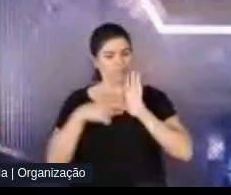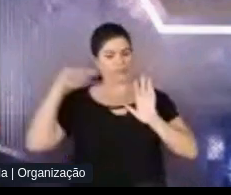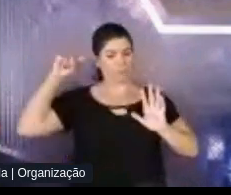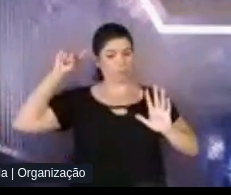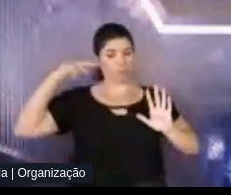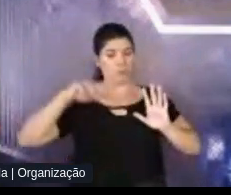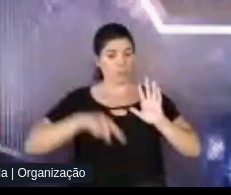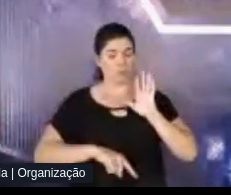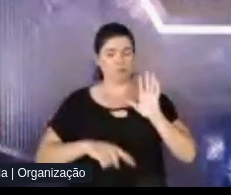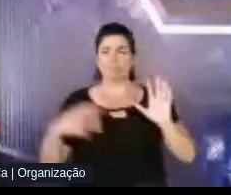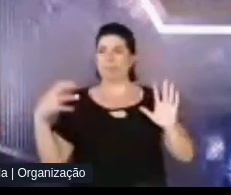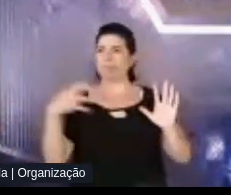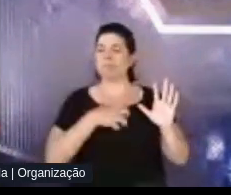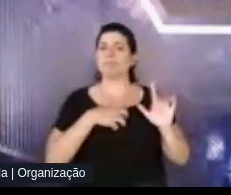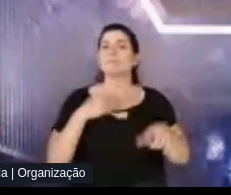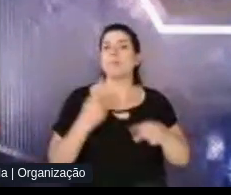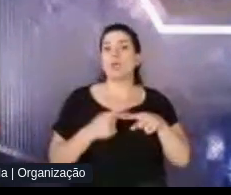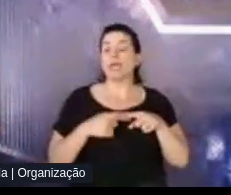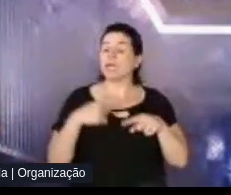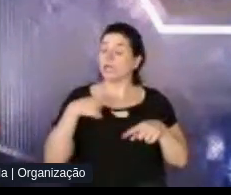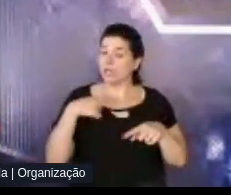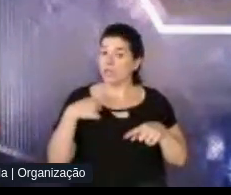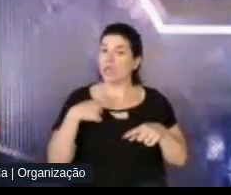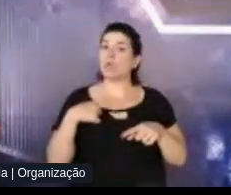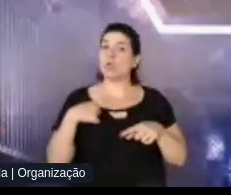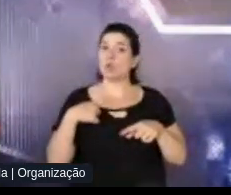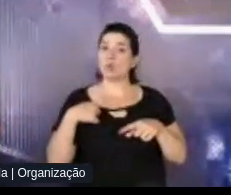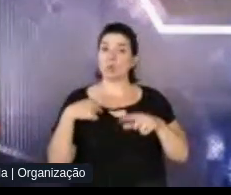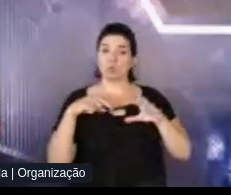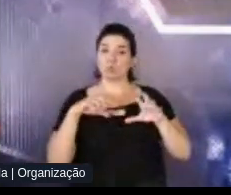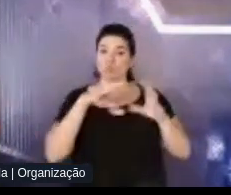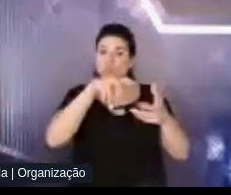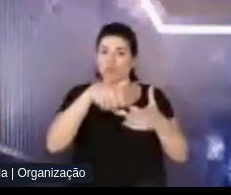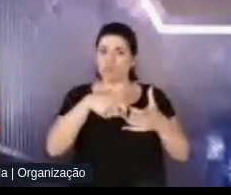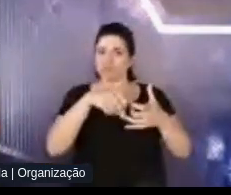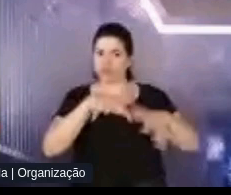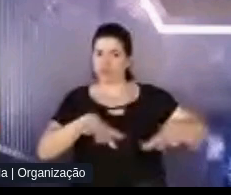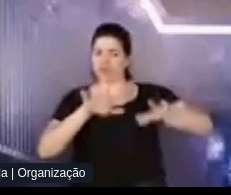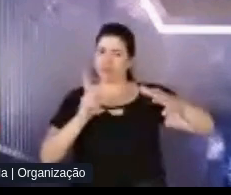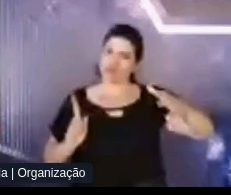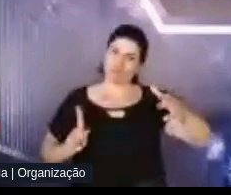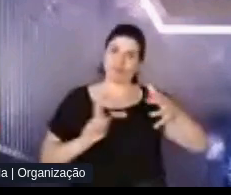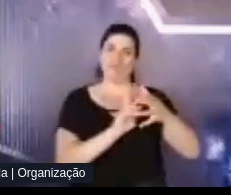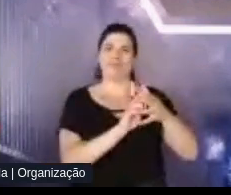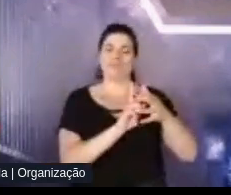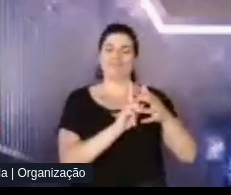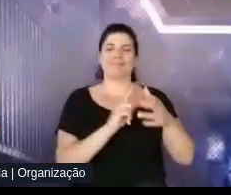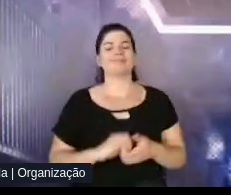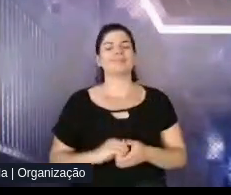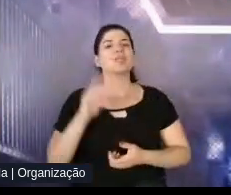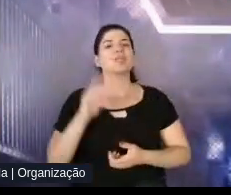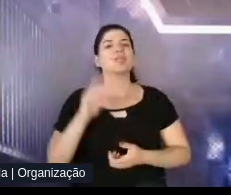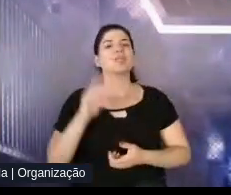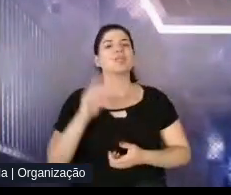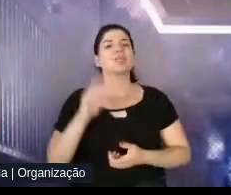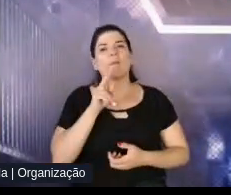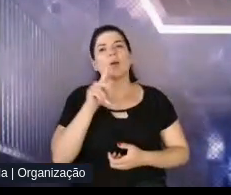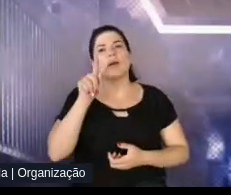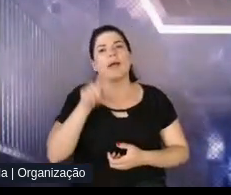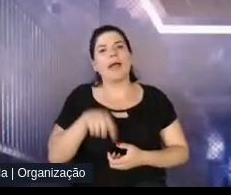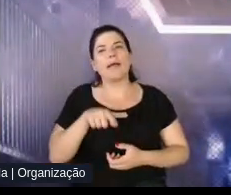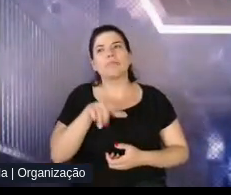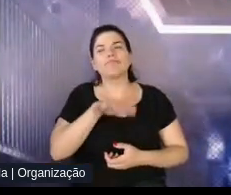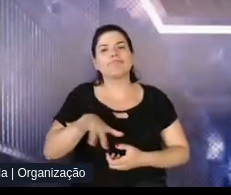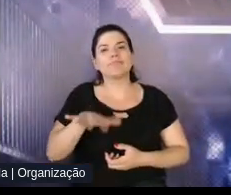quê? Porque eu faço parte desse universo. Essa história toda, né, no cenário